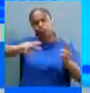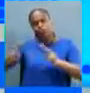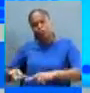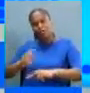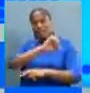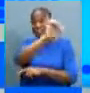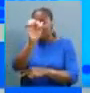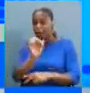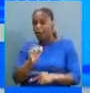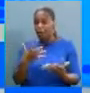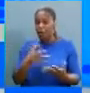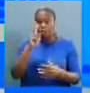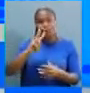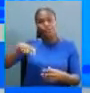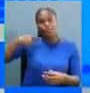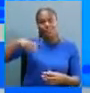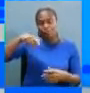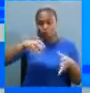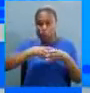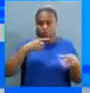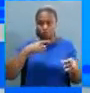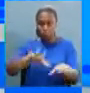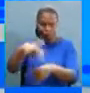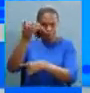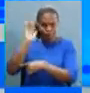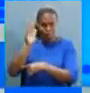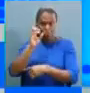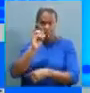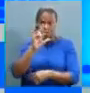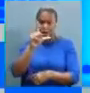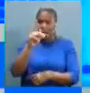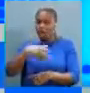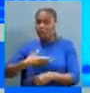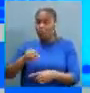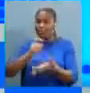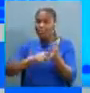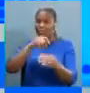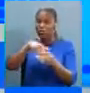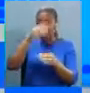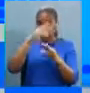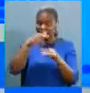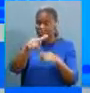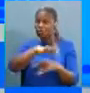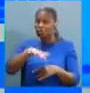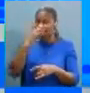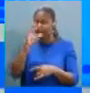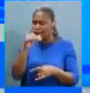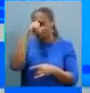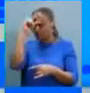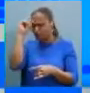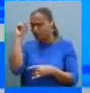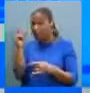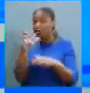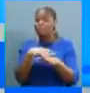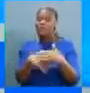deslocalizada para Senegal. Segundo o vice-presidente desse Parlamento, Orlando Dias, as eleições que estão a decorrer nesta sub-região africana